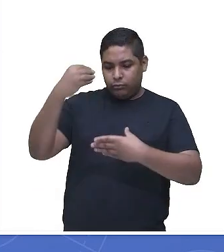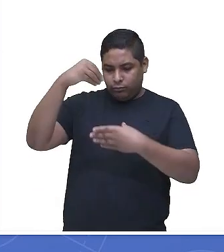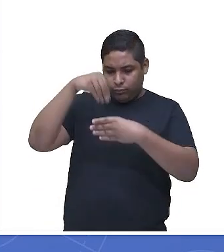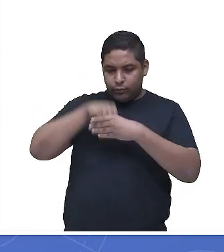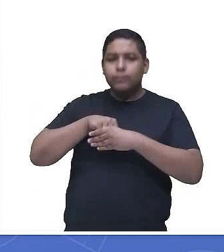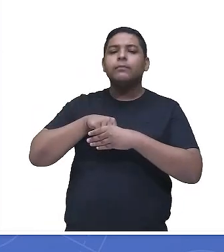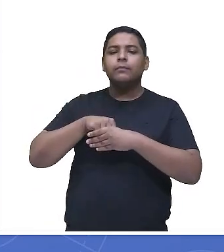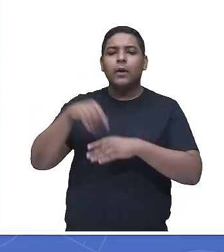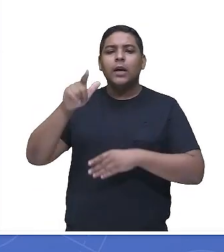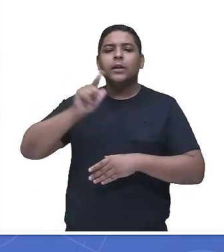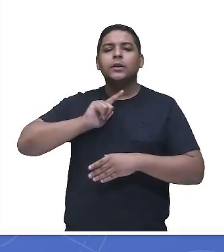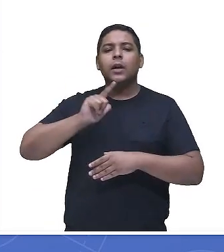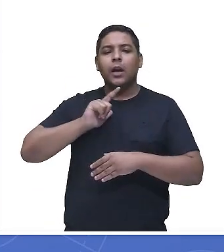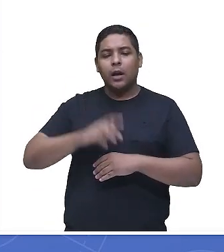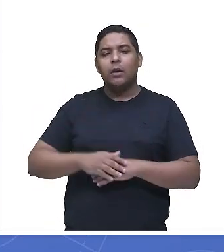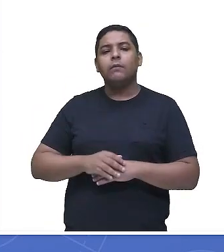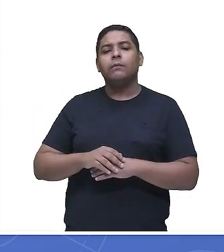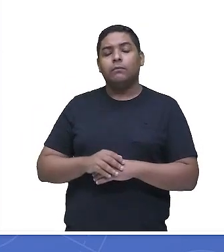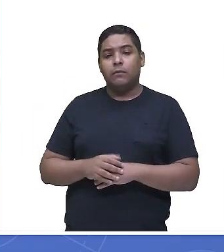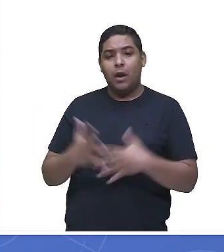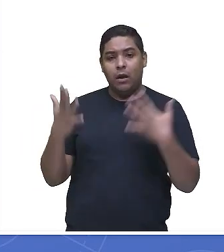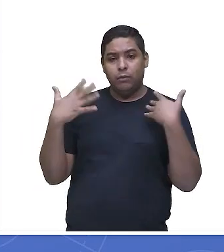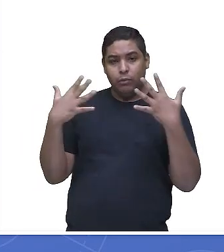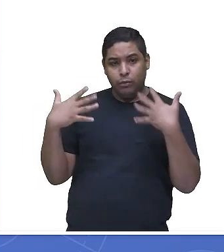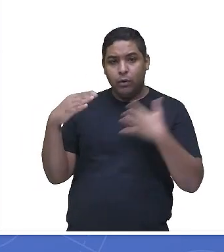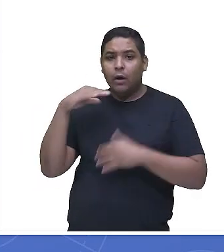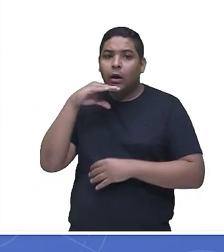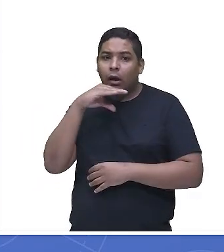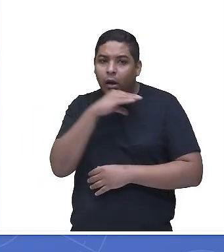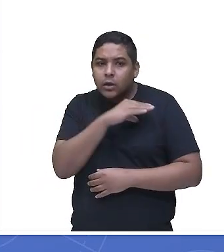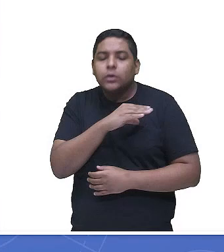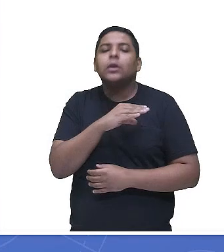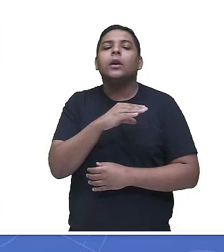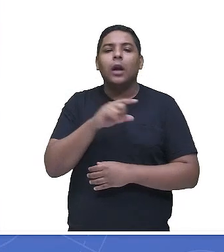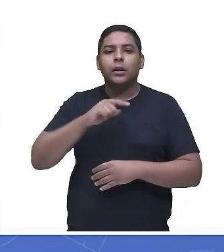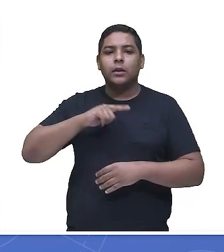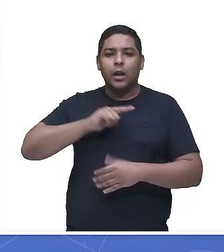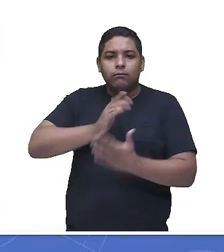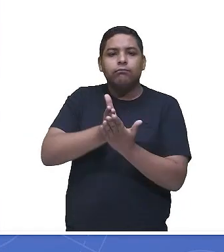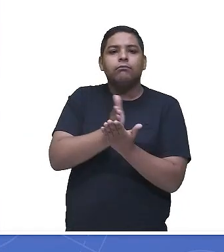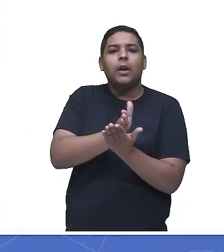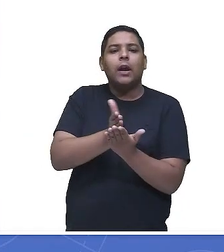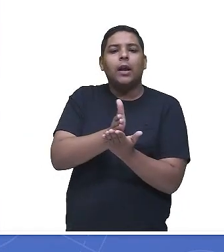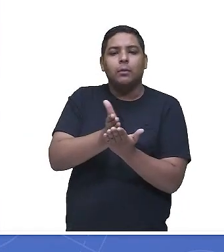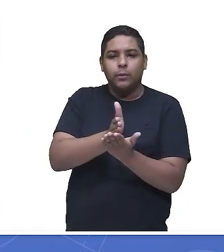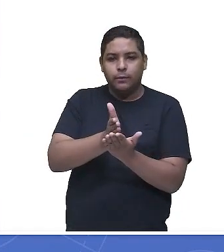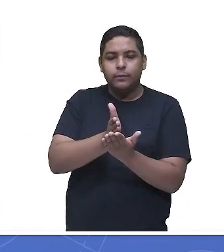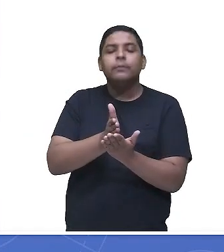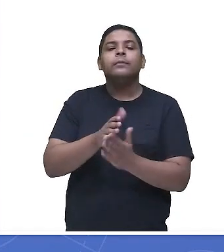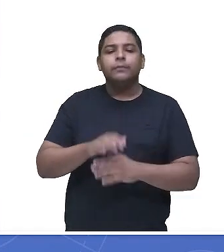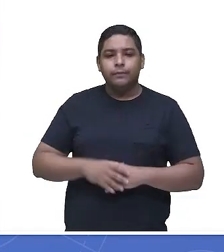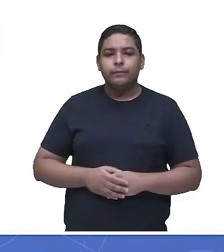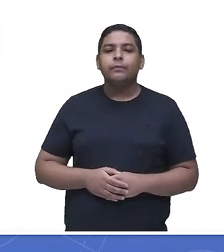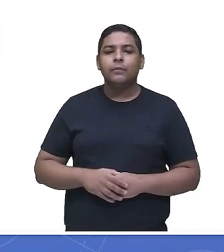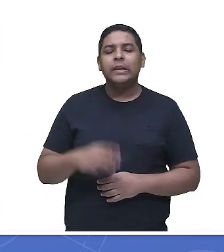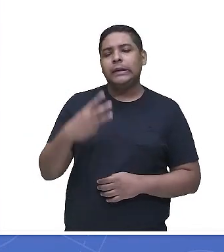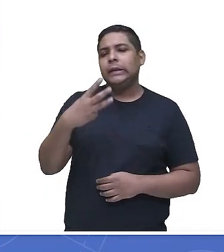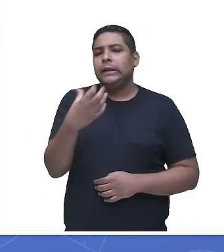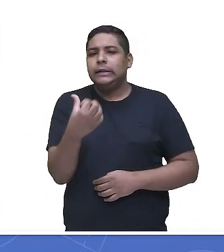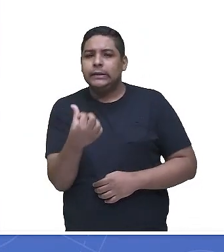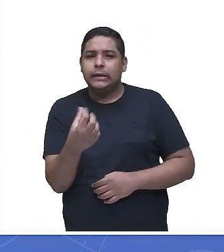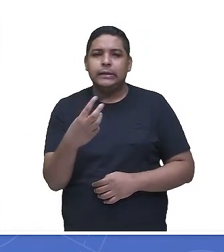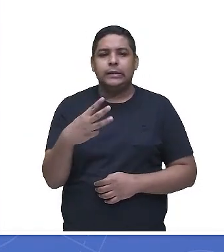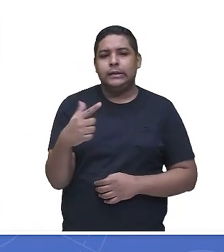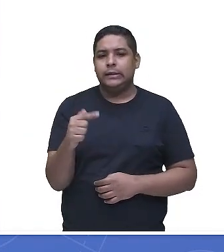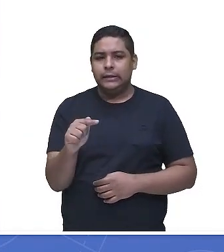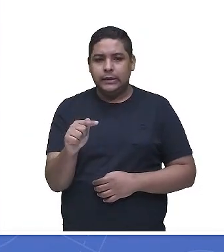tendência a permanecer com a mesma temperatura, tem um equilíbrio de temperatura, 36, 37 graus. Só que fora, no ambiente